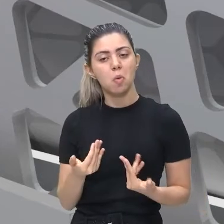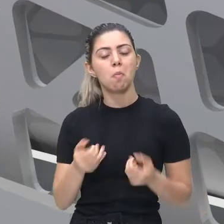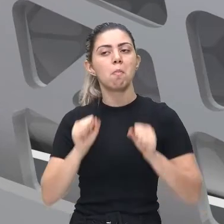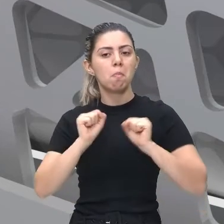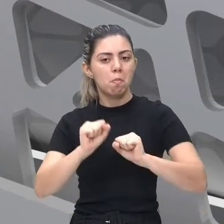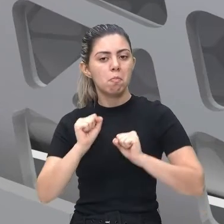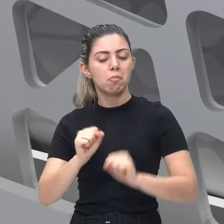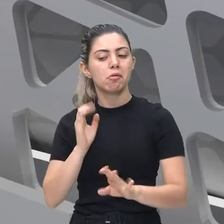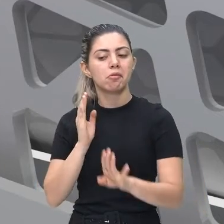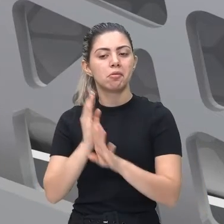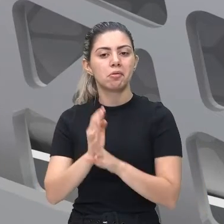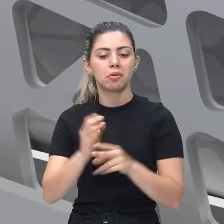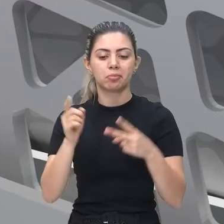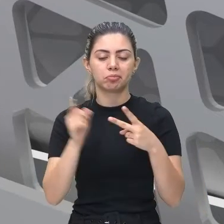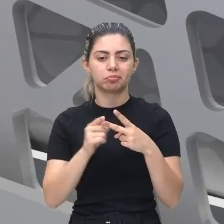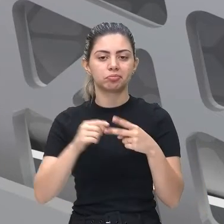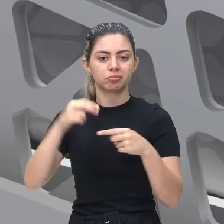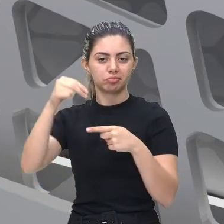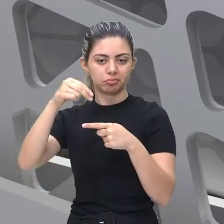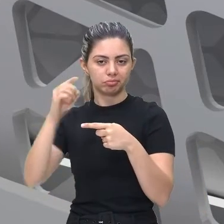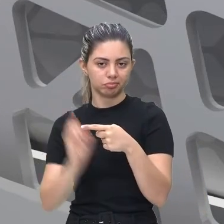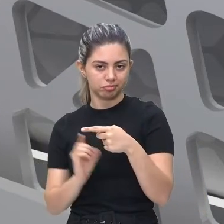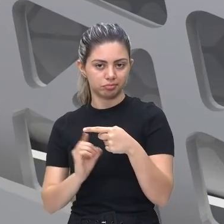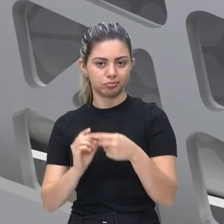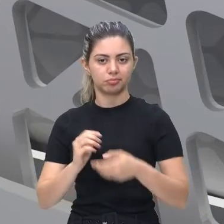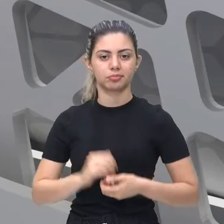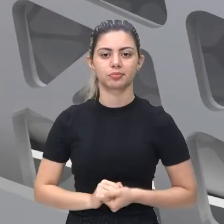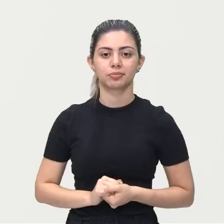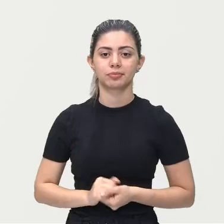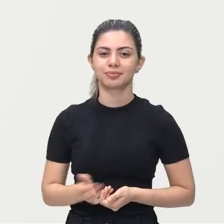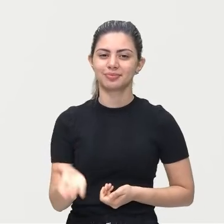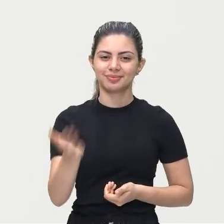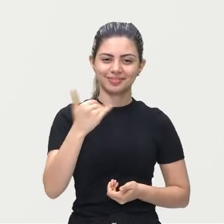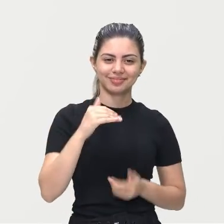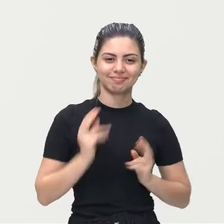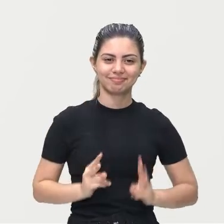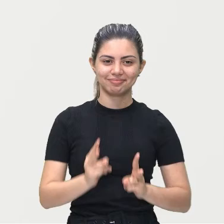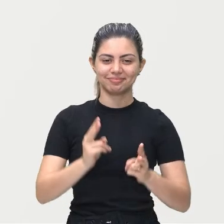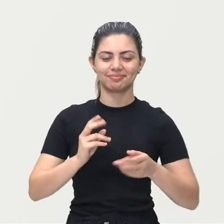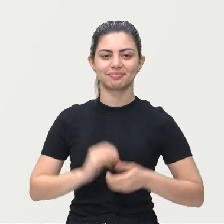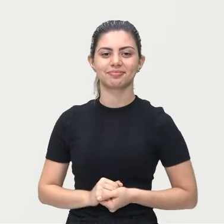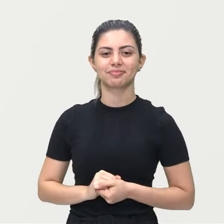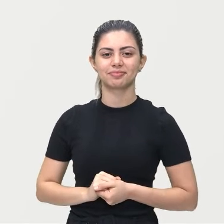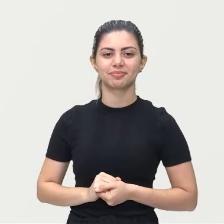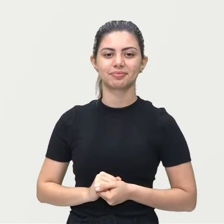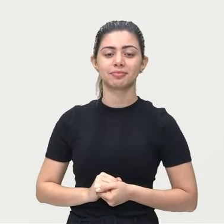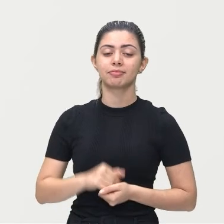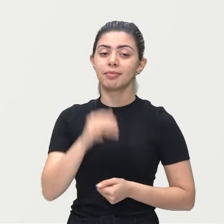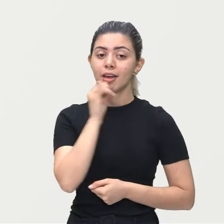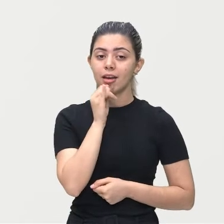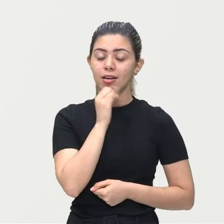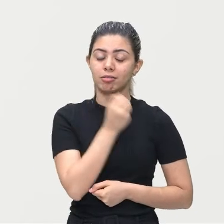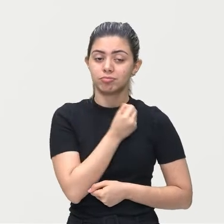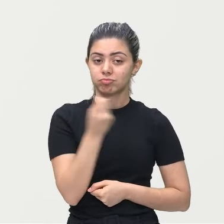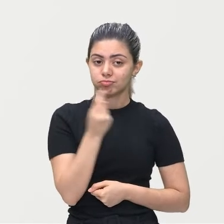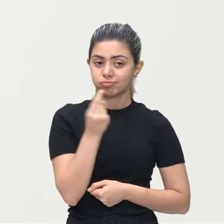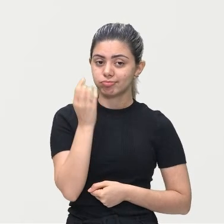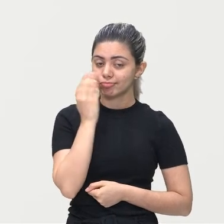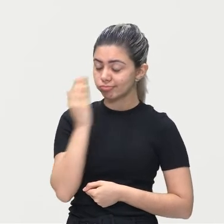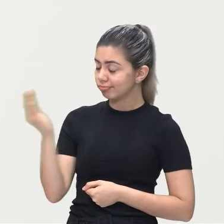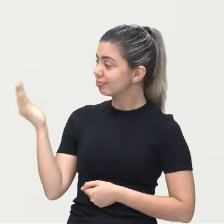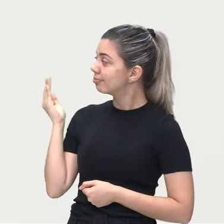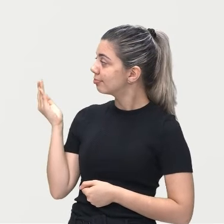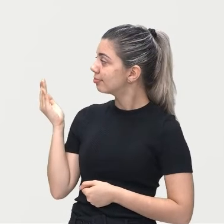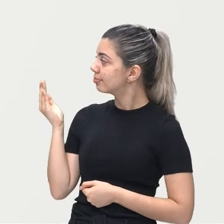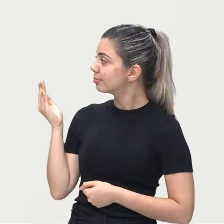pode estar escrito na forma decimal. Me segue, vamos para o próximo exemplo. Exemplo 1, olha só. No